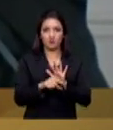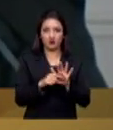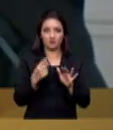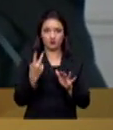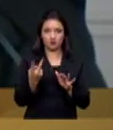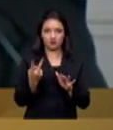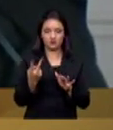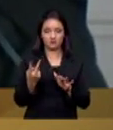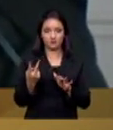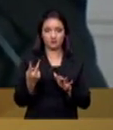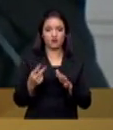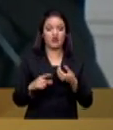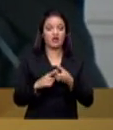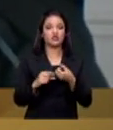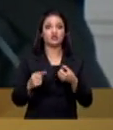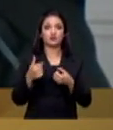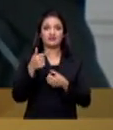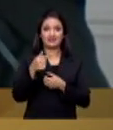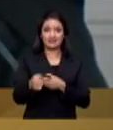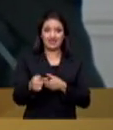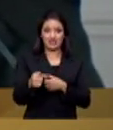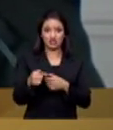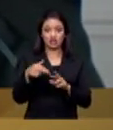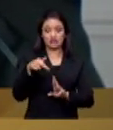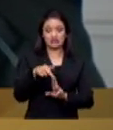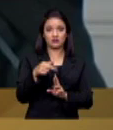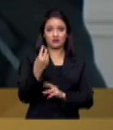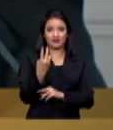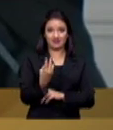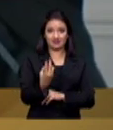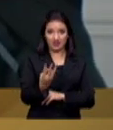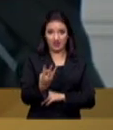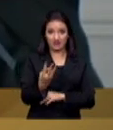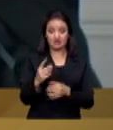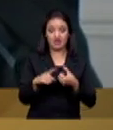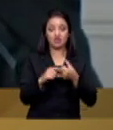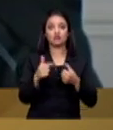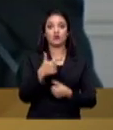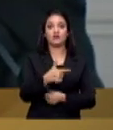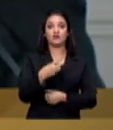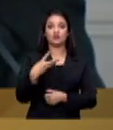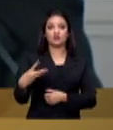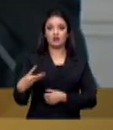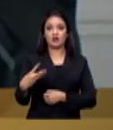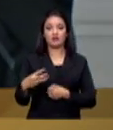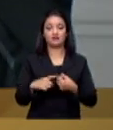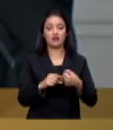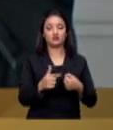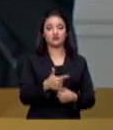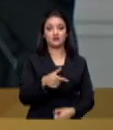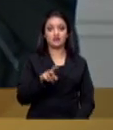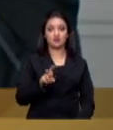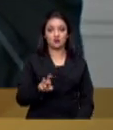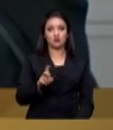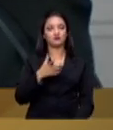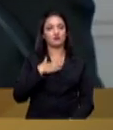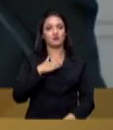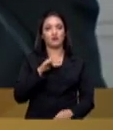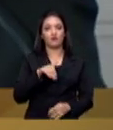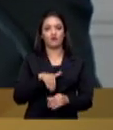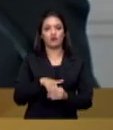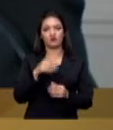parágrafo 2º, o artigo 7º, inciso 3º, o artigo 23 e o artigo 25. É o voto,